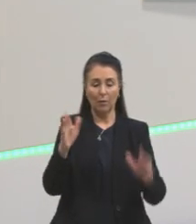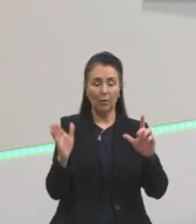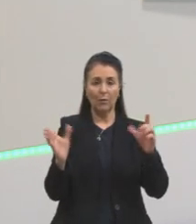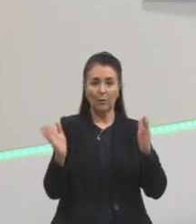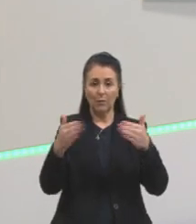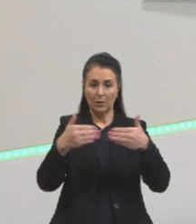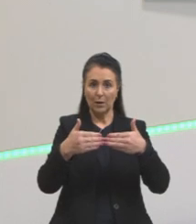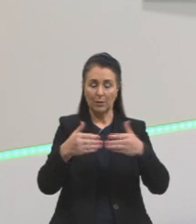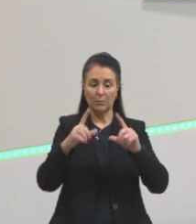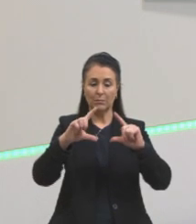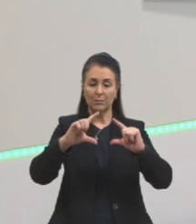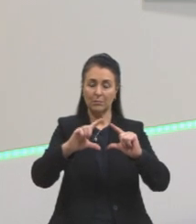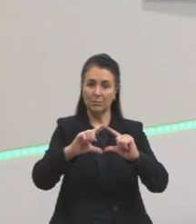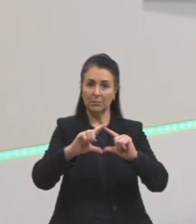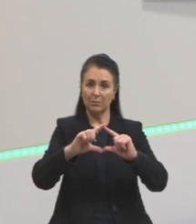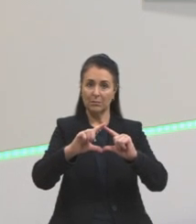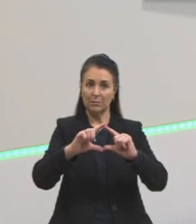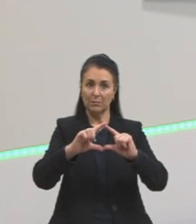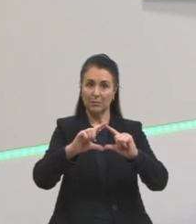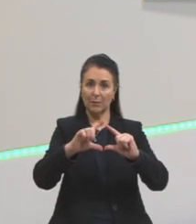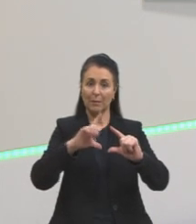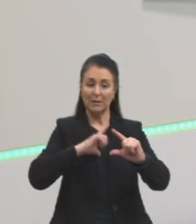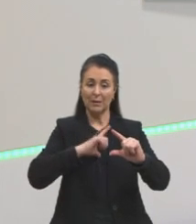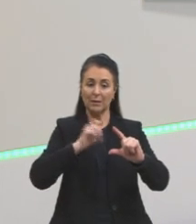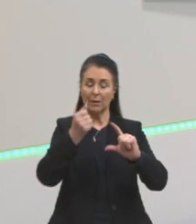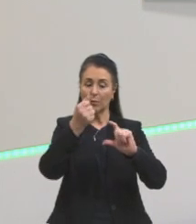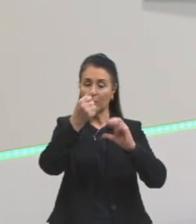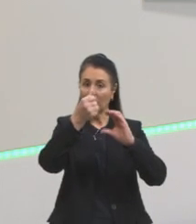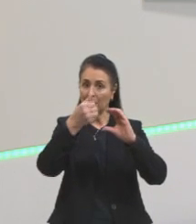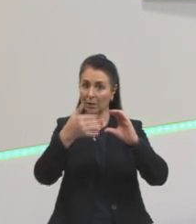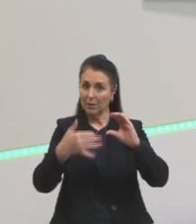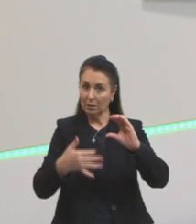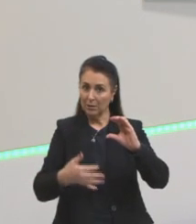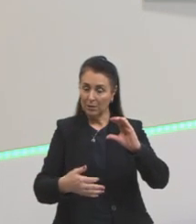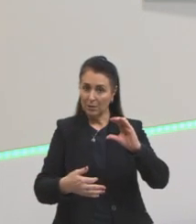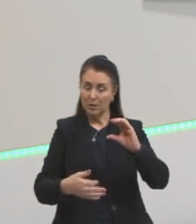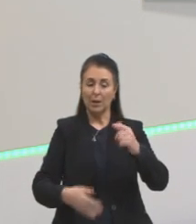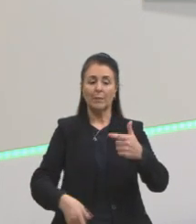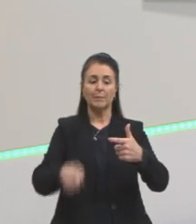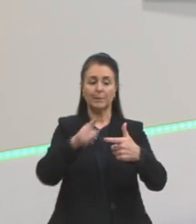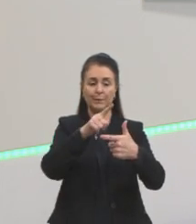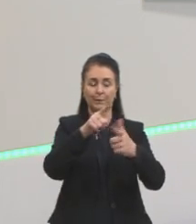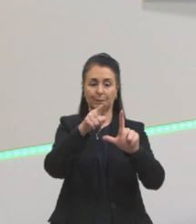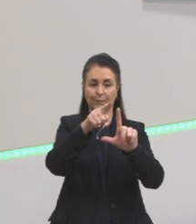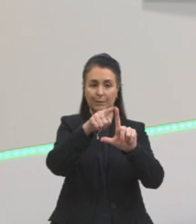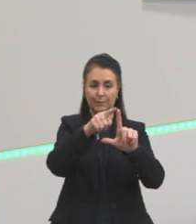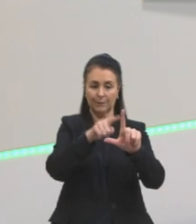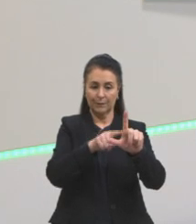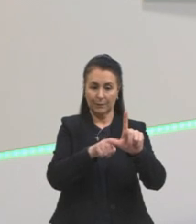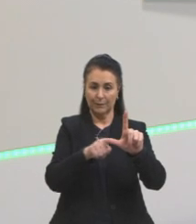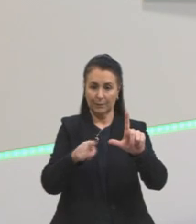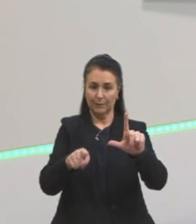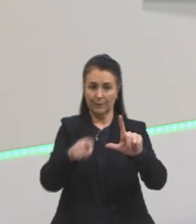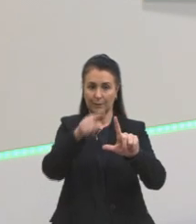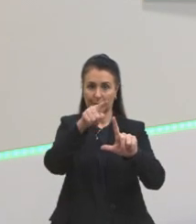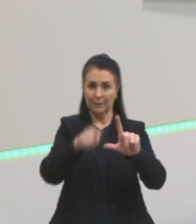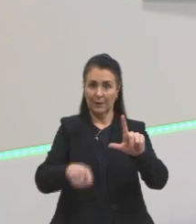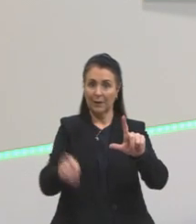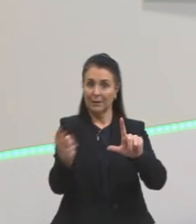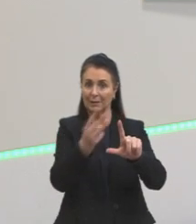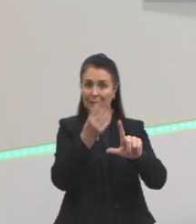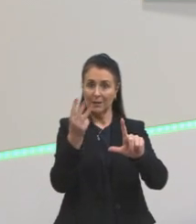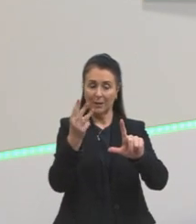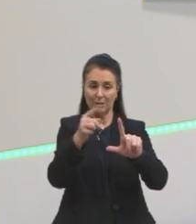no entanto tem uma característica então tem uma coisa que define esse triângulo que é uma linha poligonal fechada de três